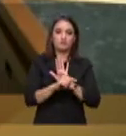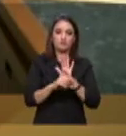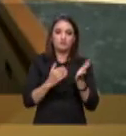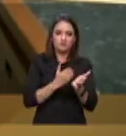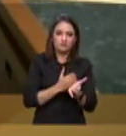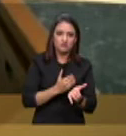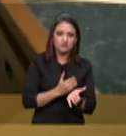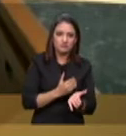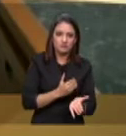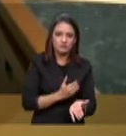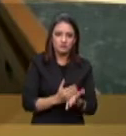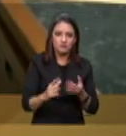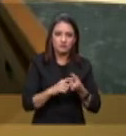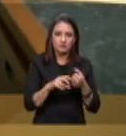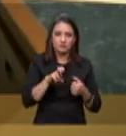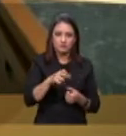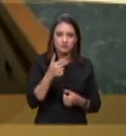artigo